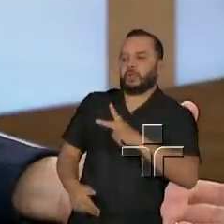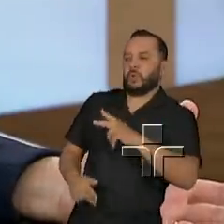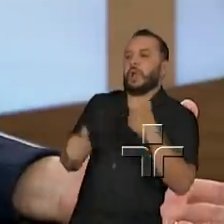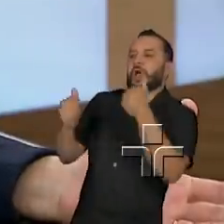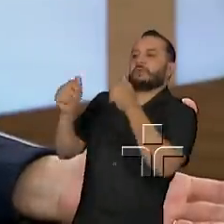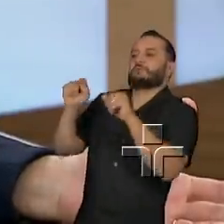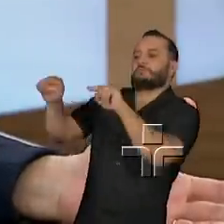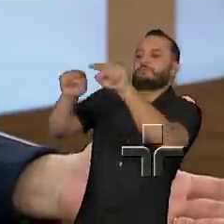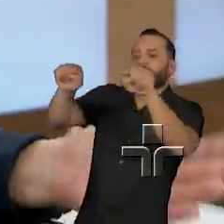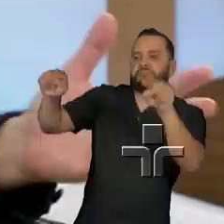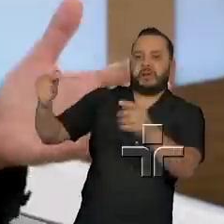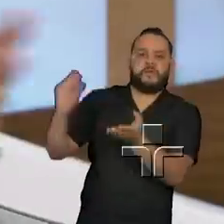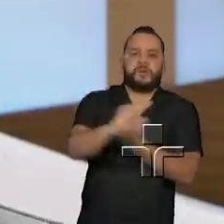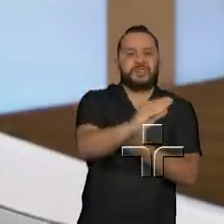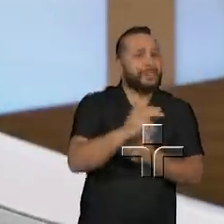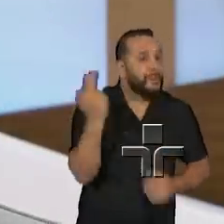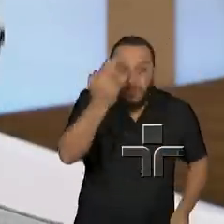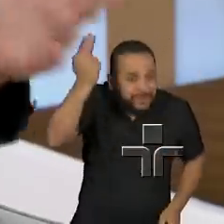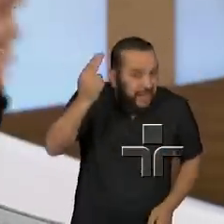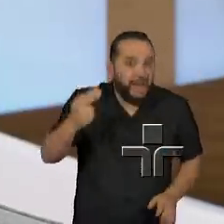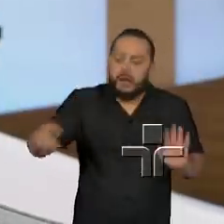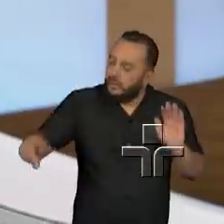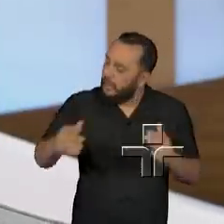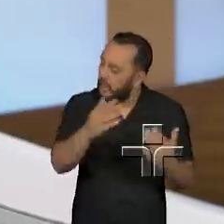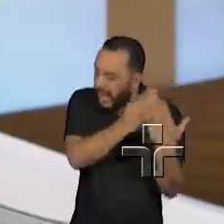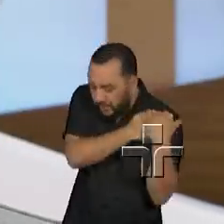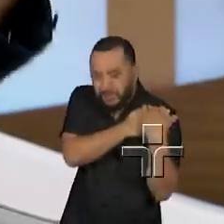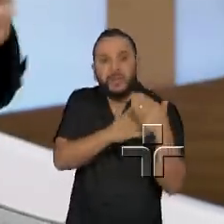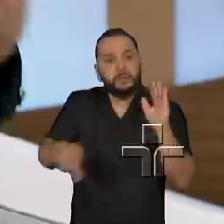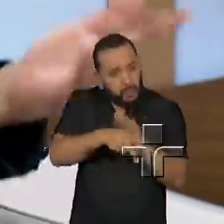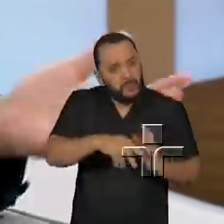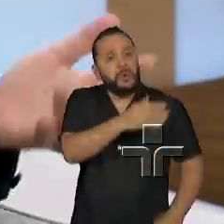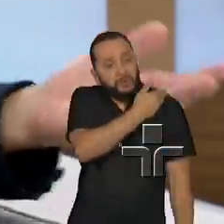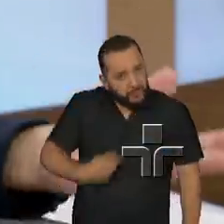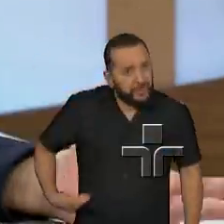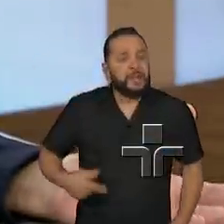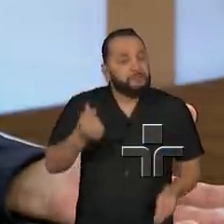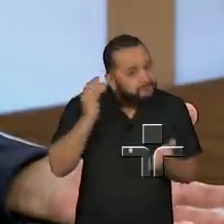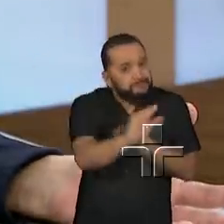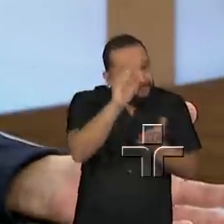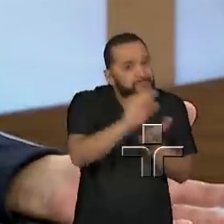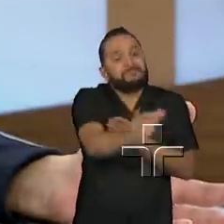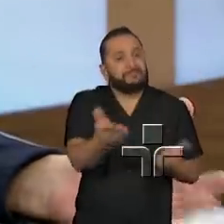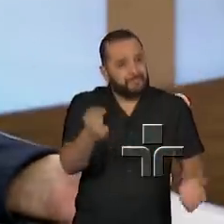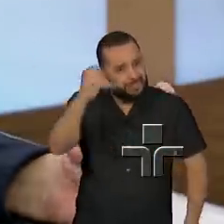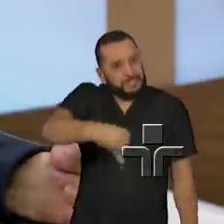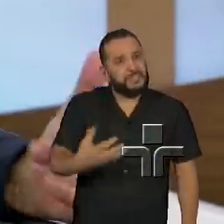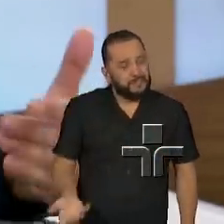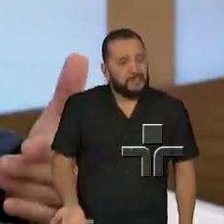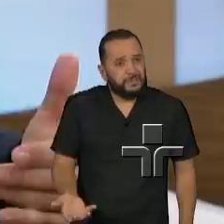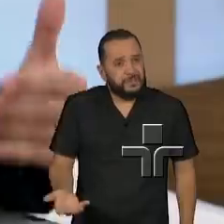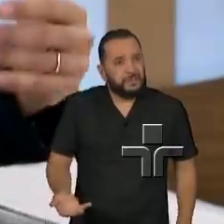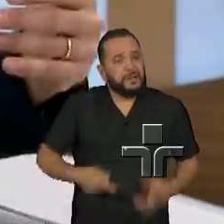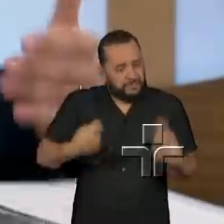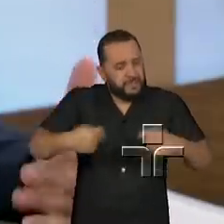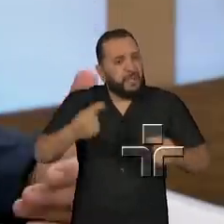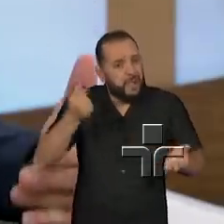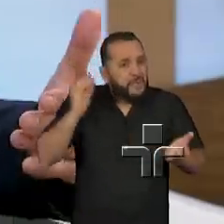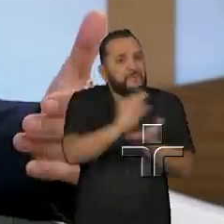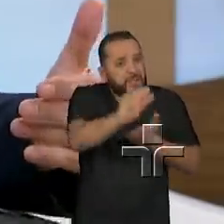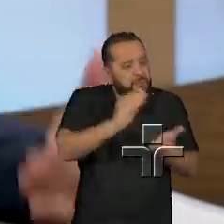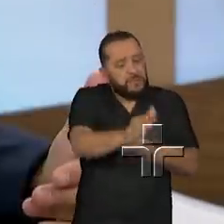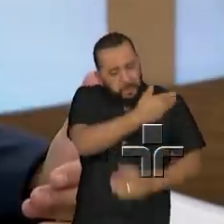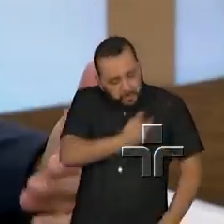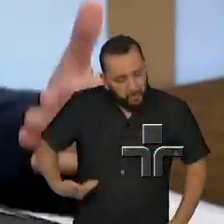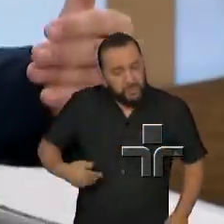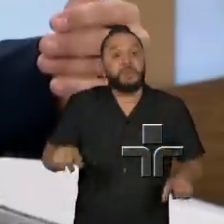mundo. Então, por que aqui essa jabuticaba vai ser propalada se isso não acontece? O que a gente precisa de investimento público